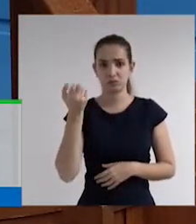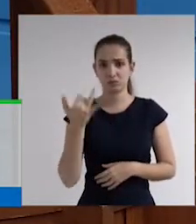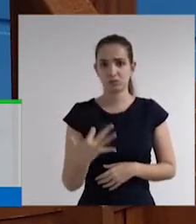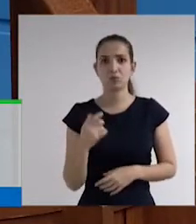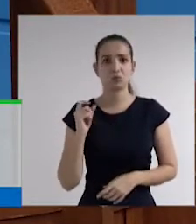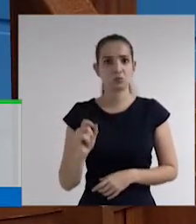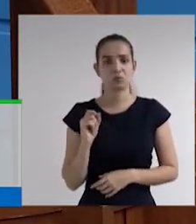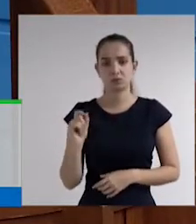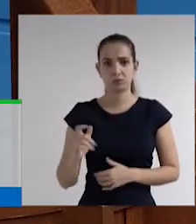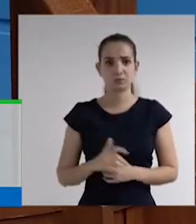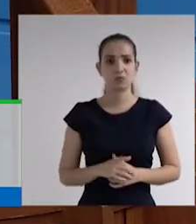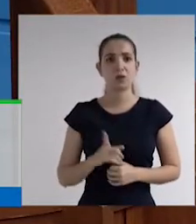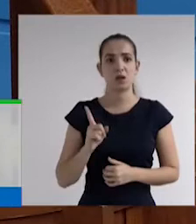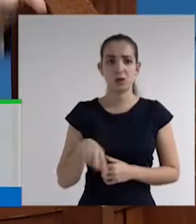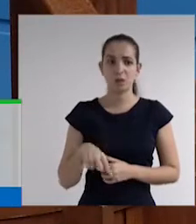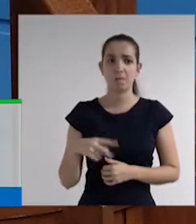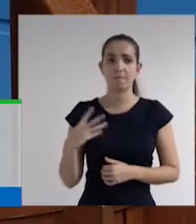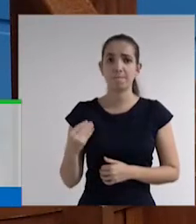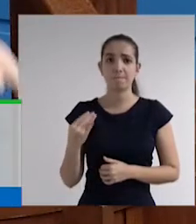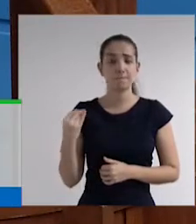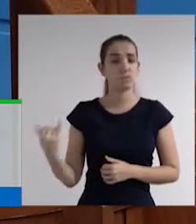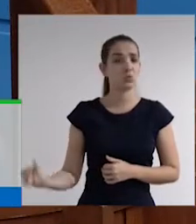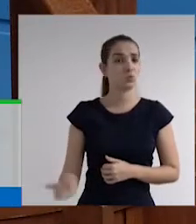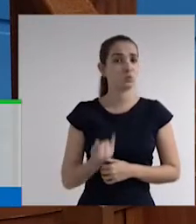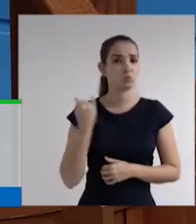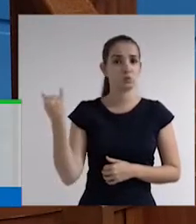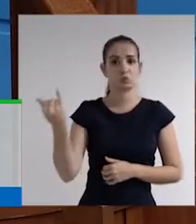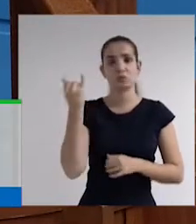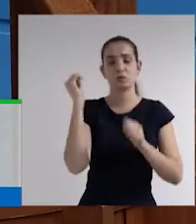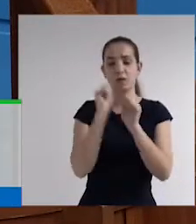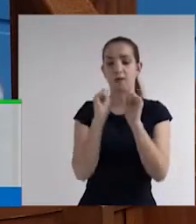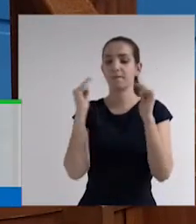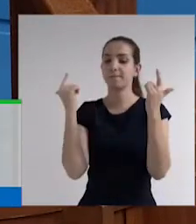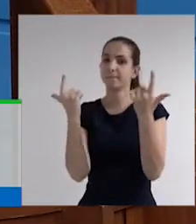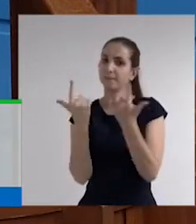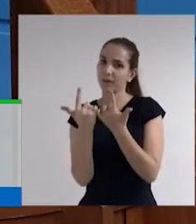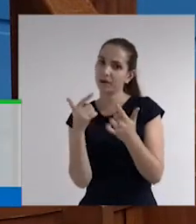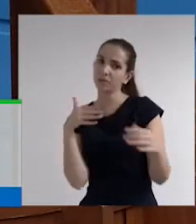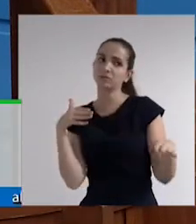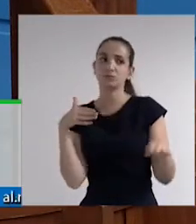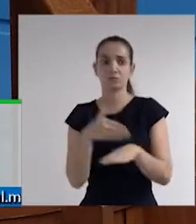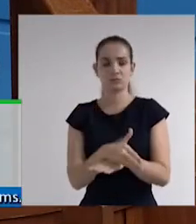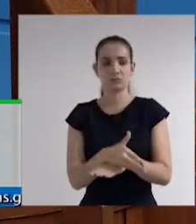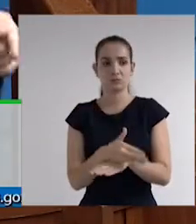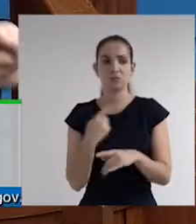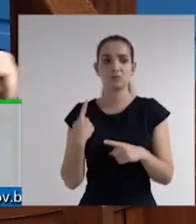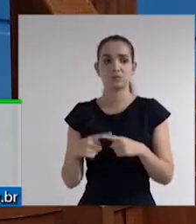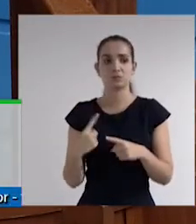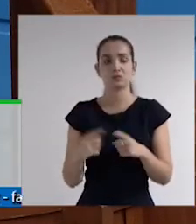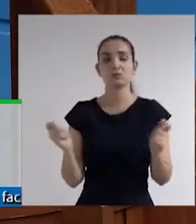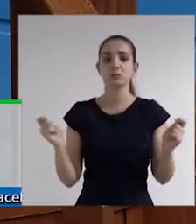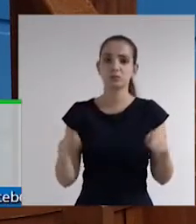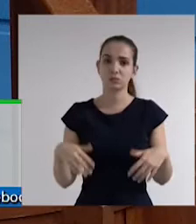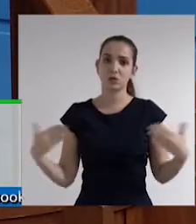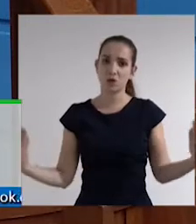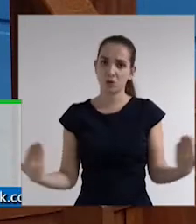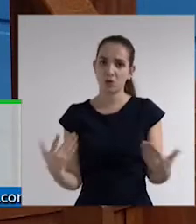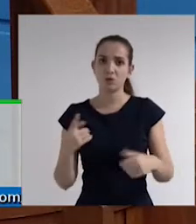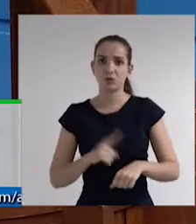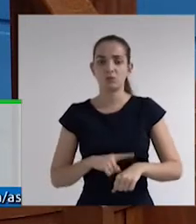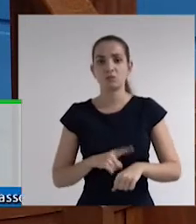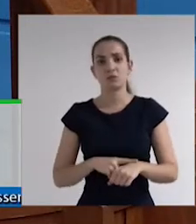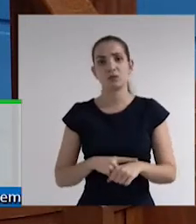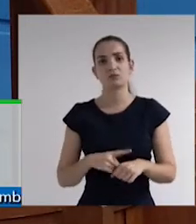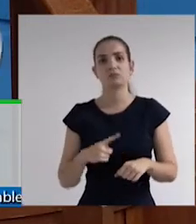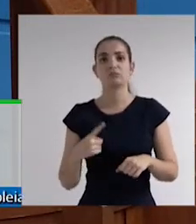foi muitíssimo importante a participação da Assembleia Legislativa como um todo para garantir, nesse momento de crise,